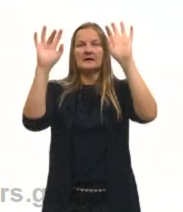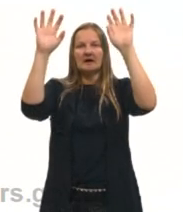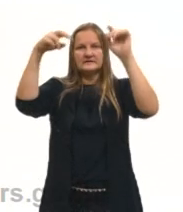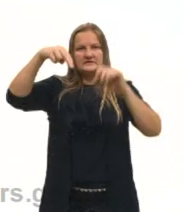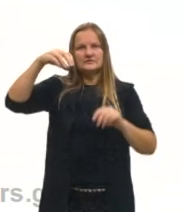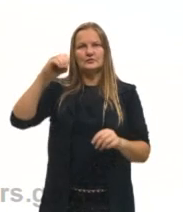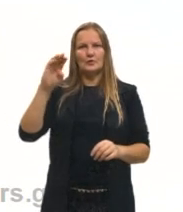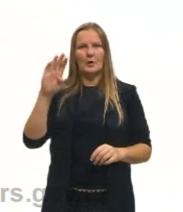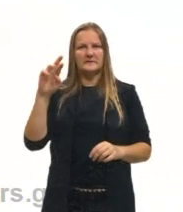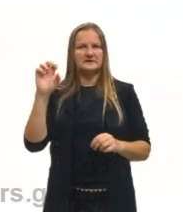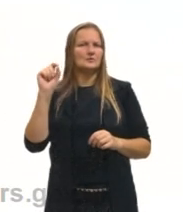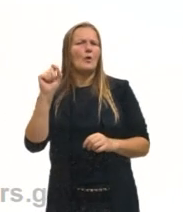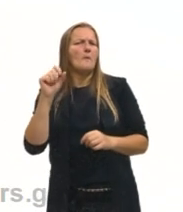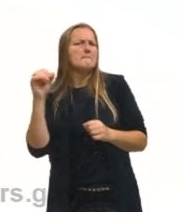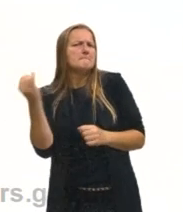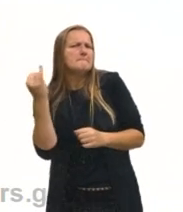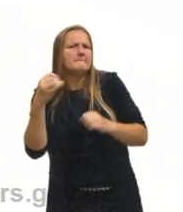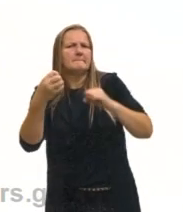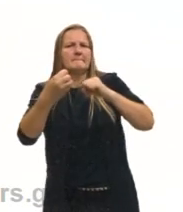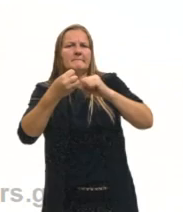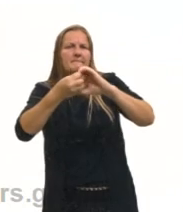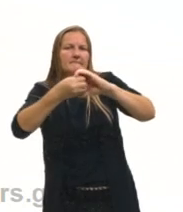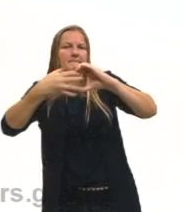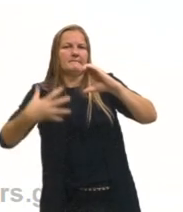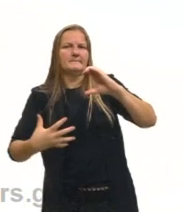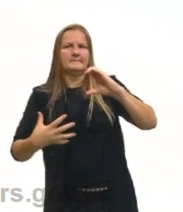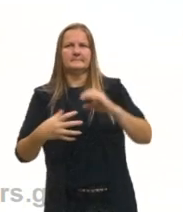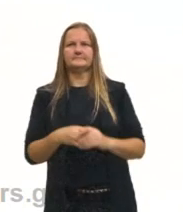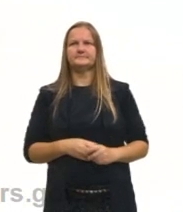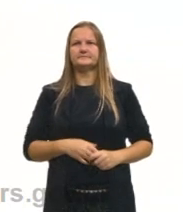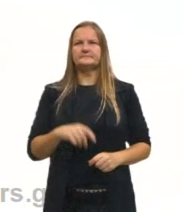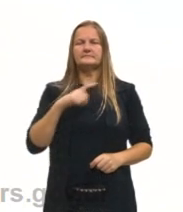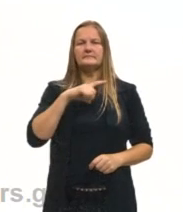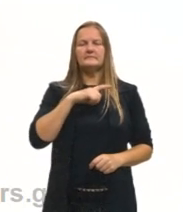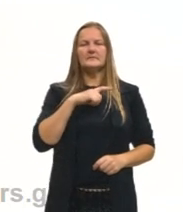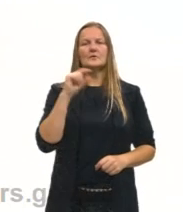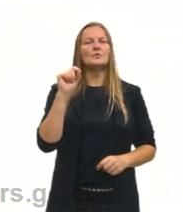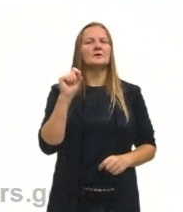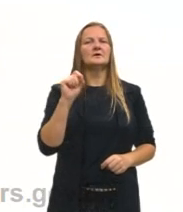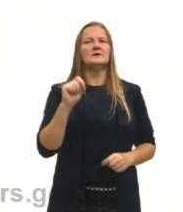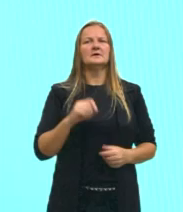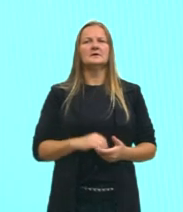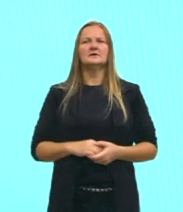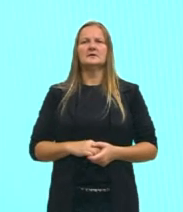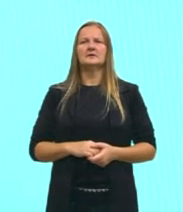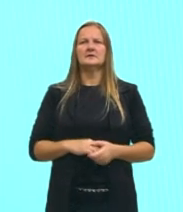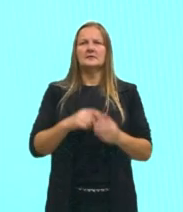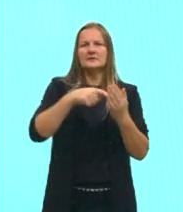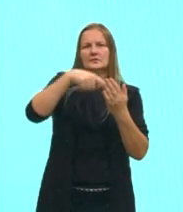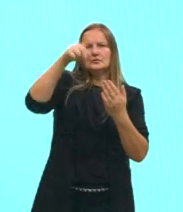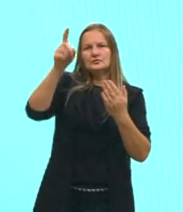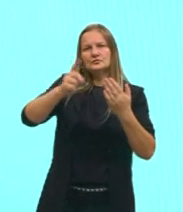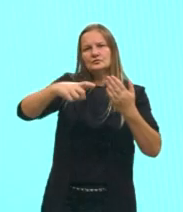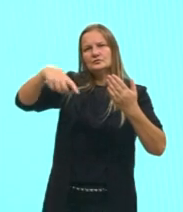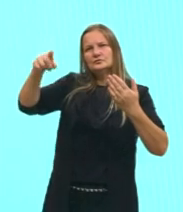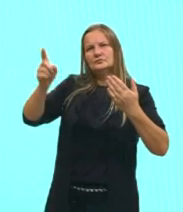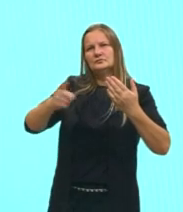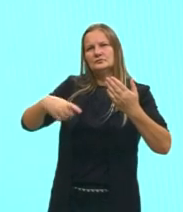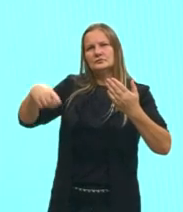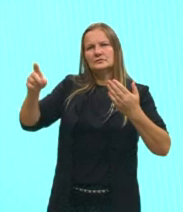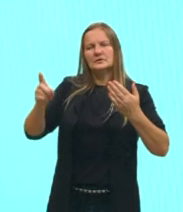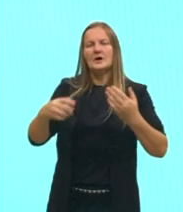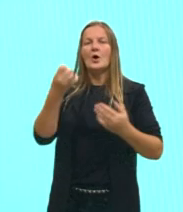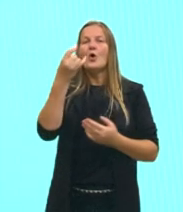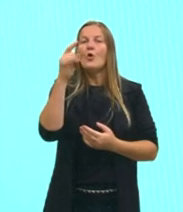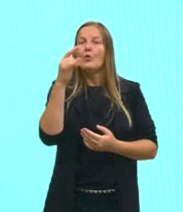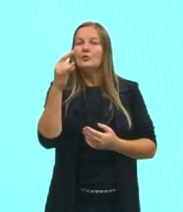principal característica dos gases nobres essa questão de eles terem aqui a gente vê a distribuição eletrônica em o deles a